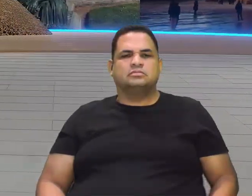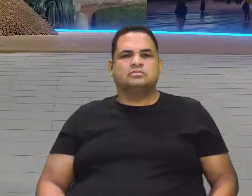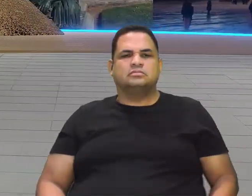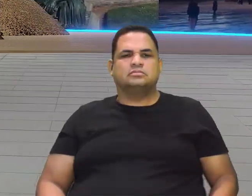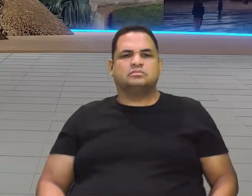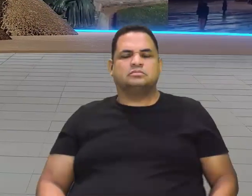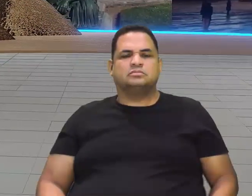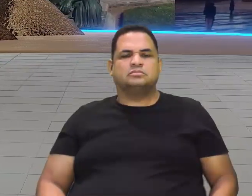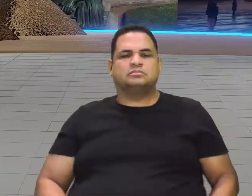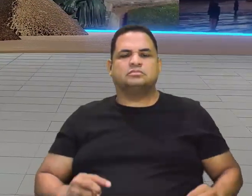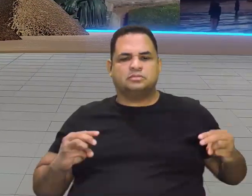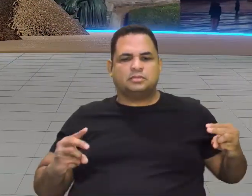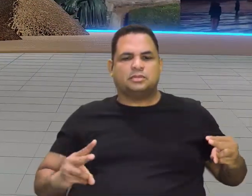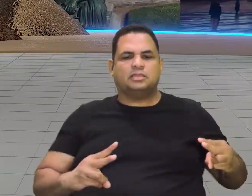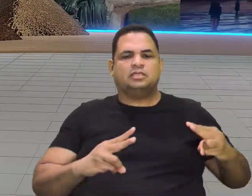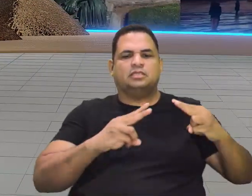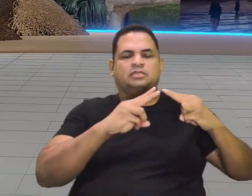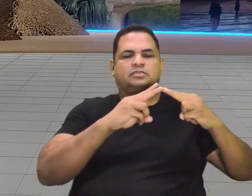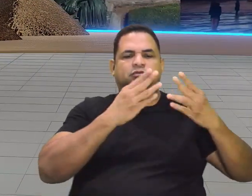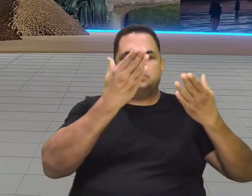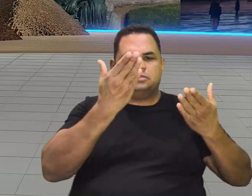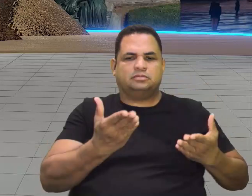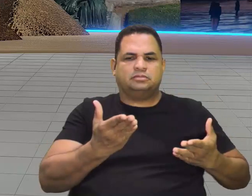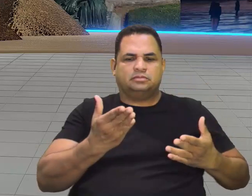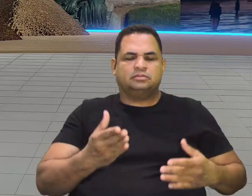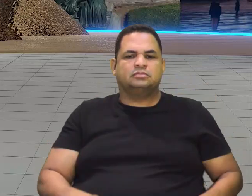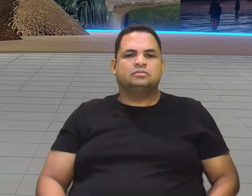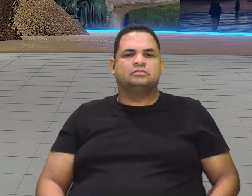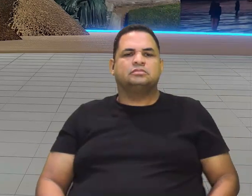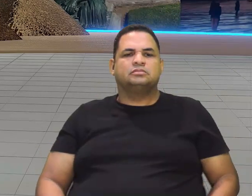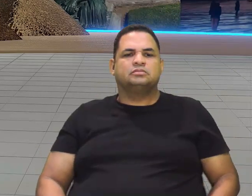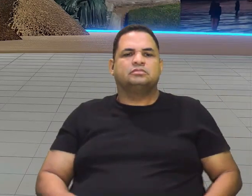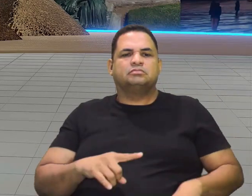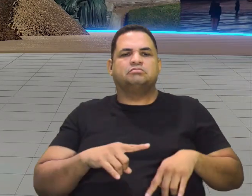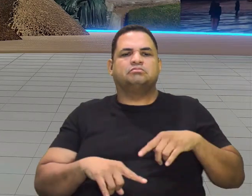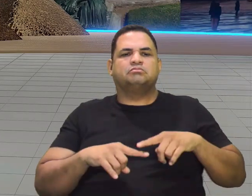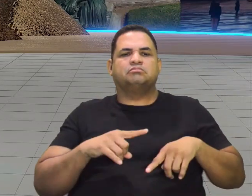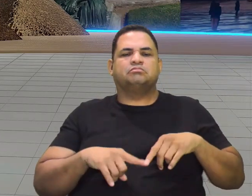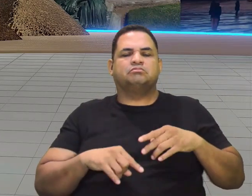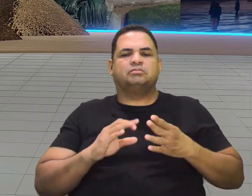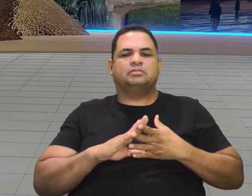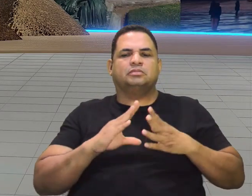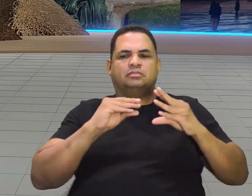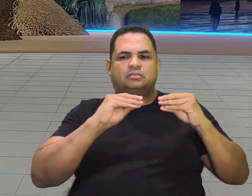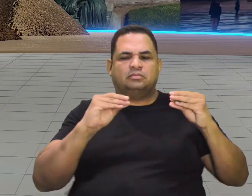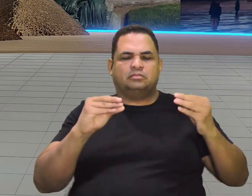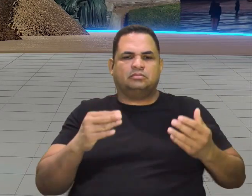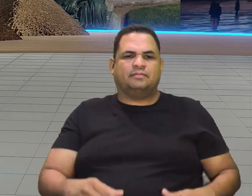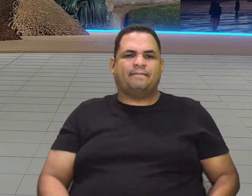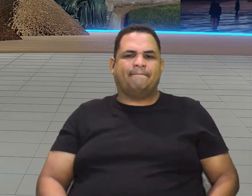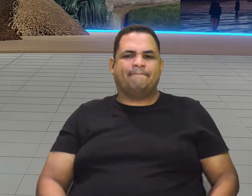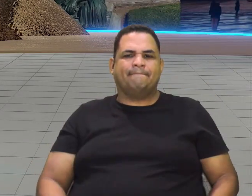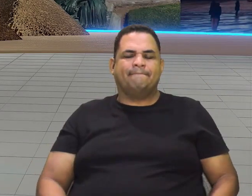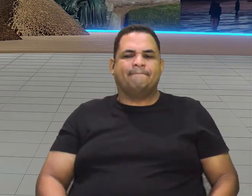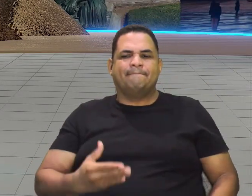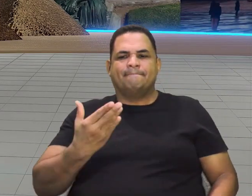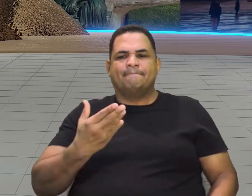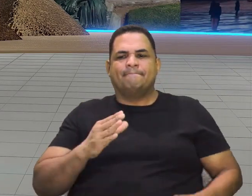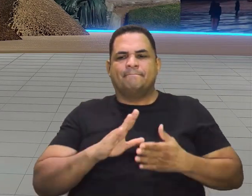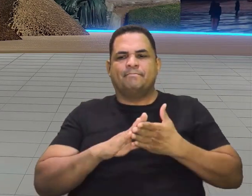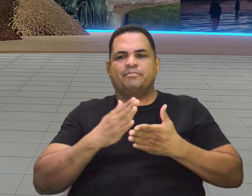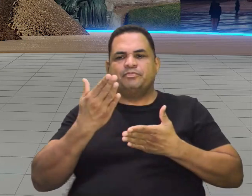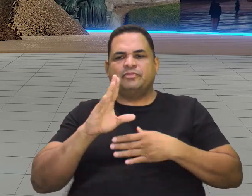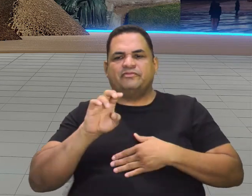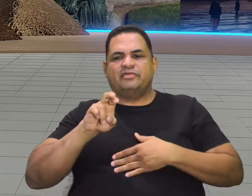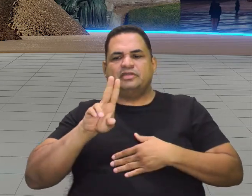As pirâmides são cultura material? São. Ali, ó. Palácio de Versalhes,